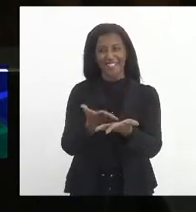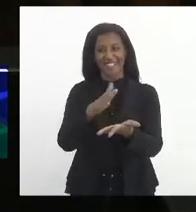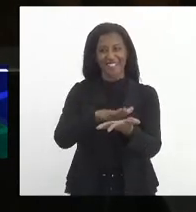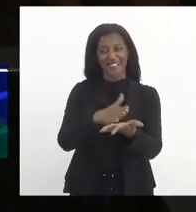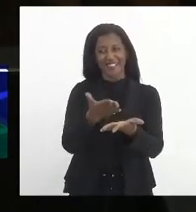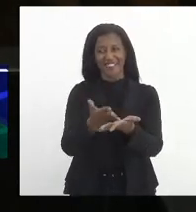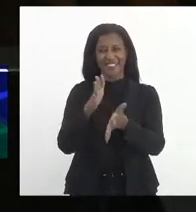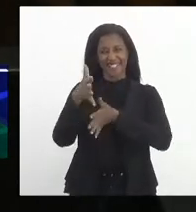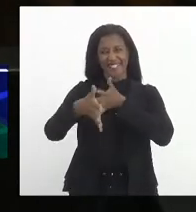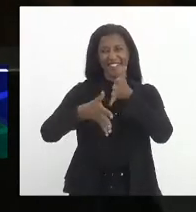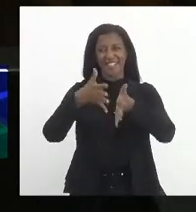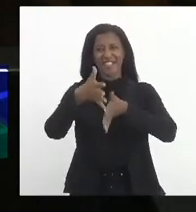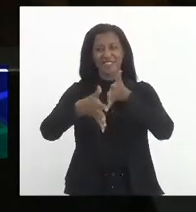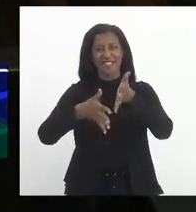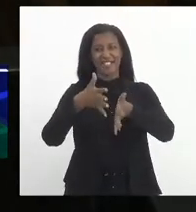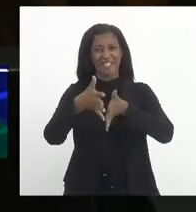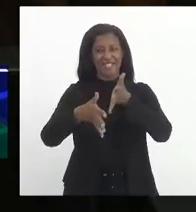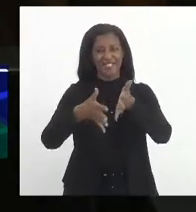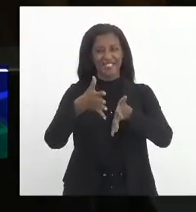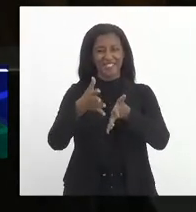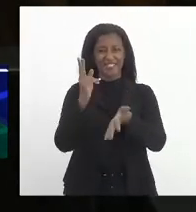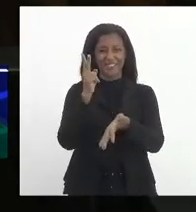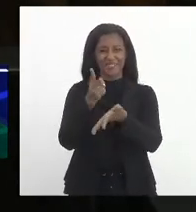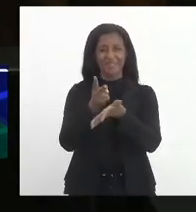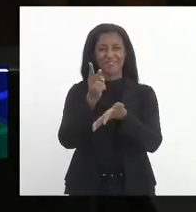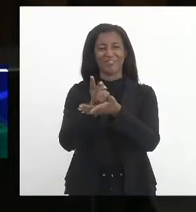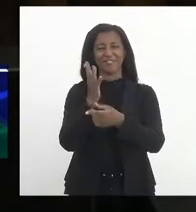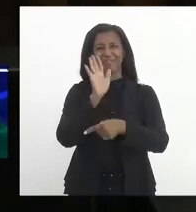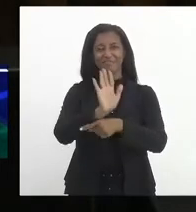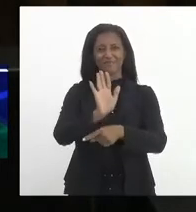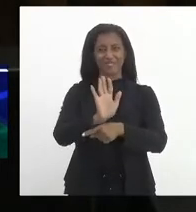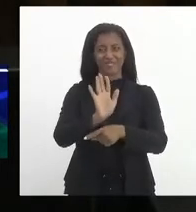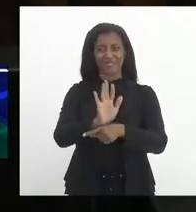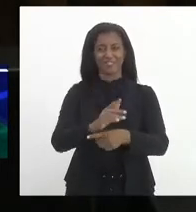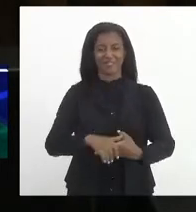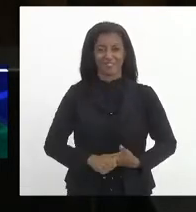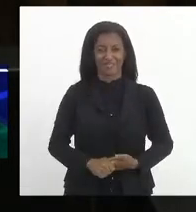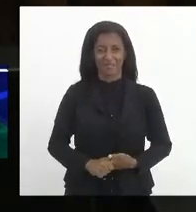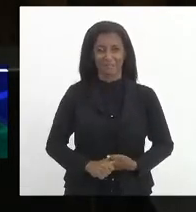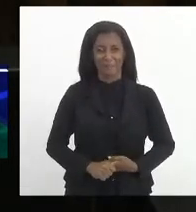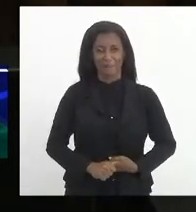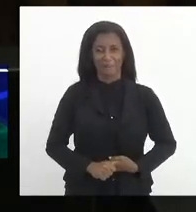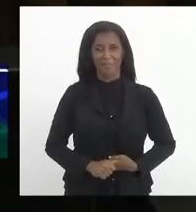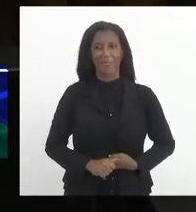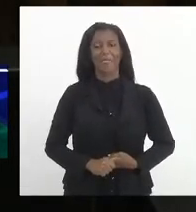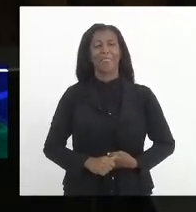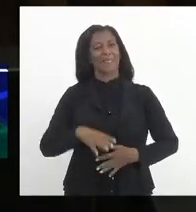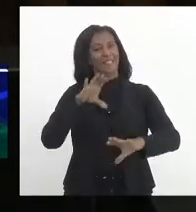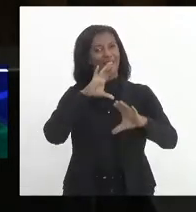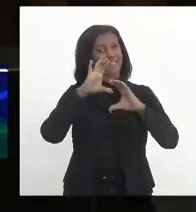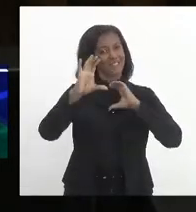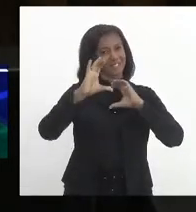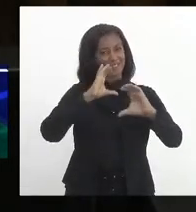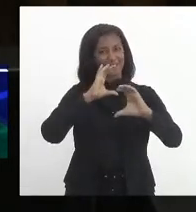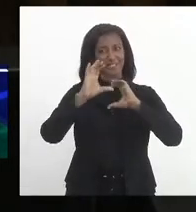de libras né que sempre ajuda a nossa comunicação